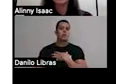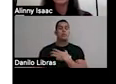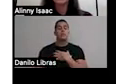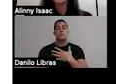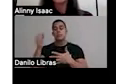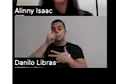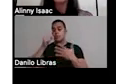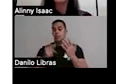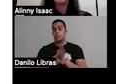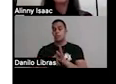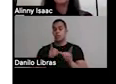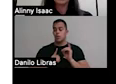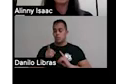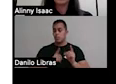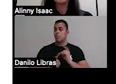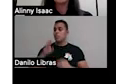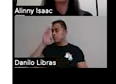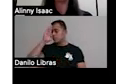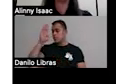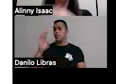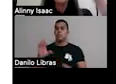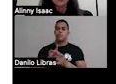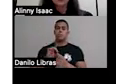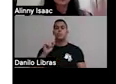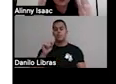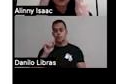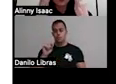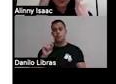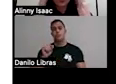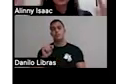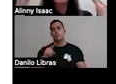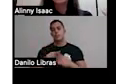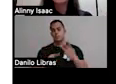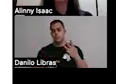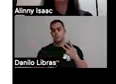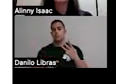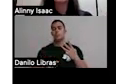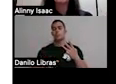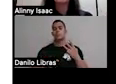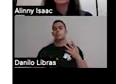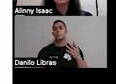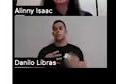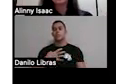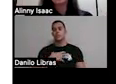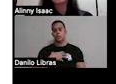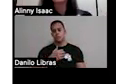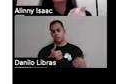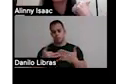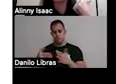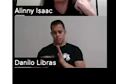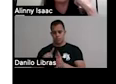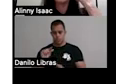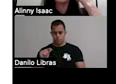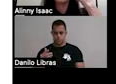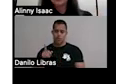da depressão, justamente estando relacionado com as três classes de sintomas que eu mencionei agora há pouco, né?